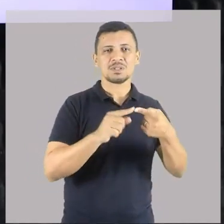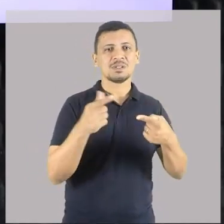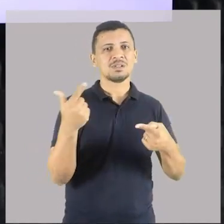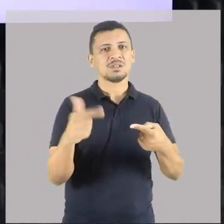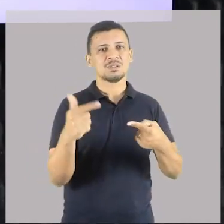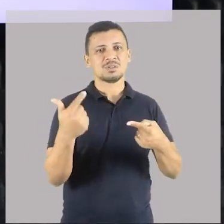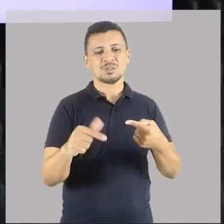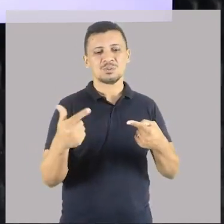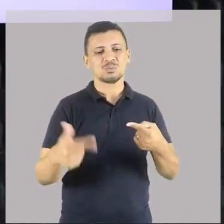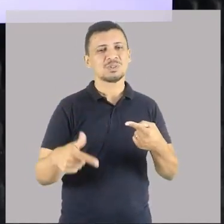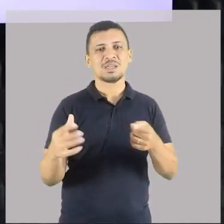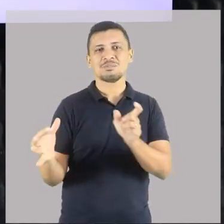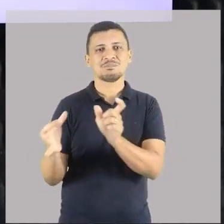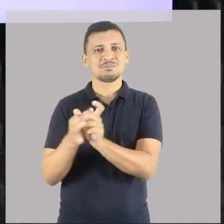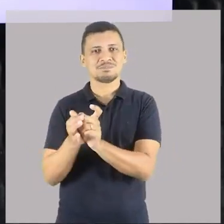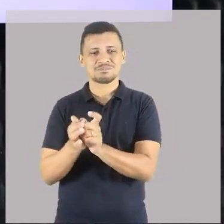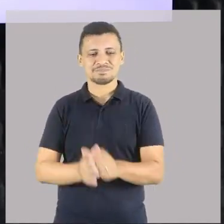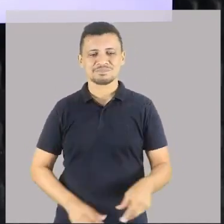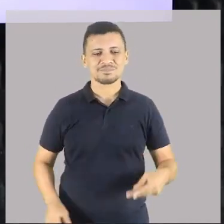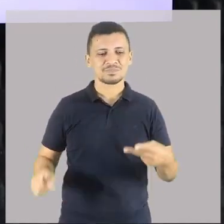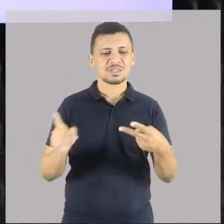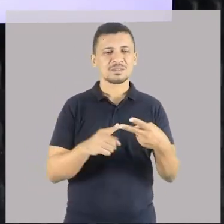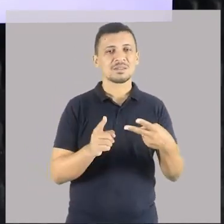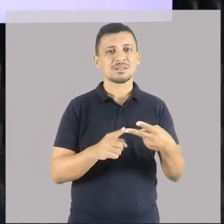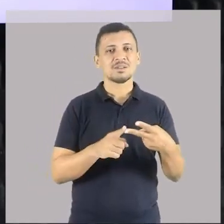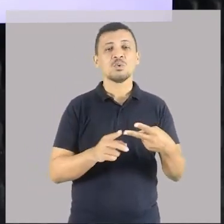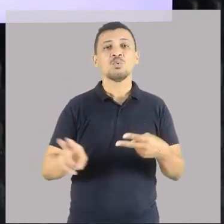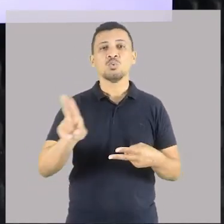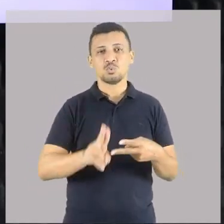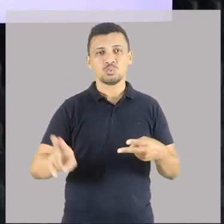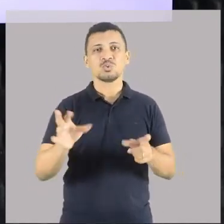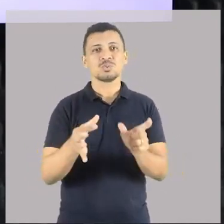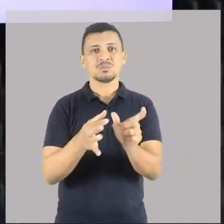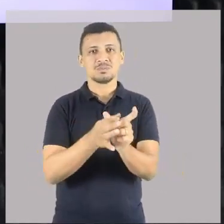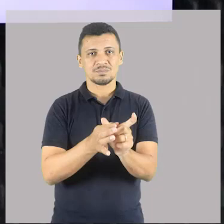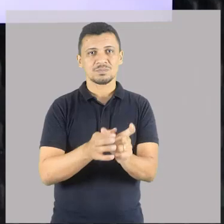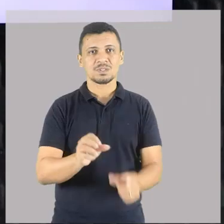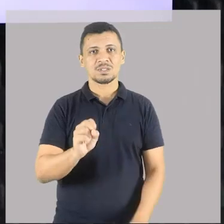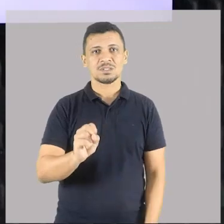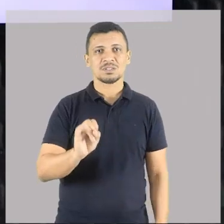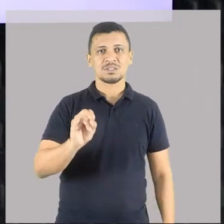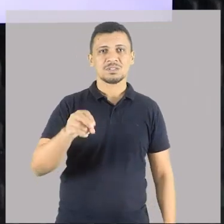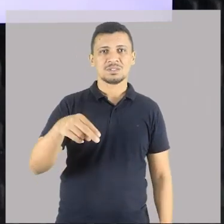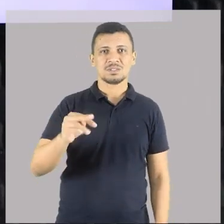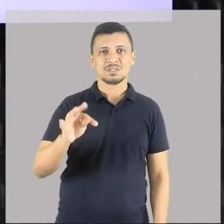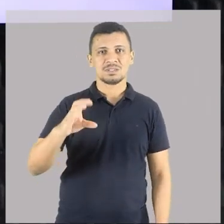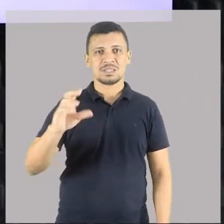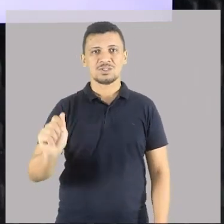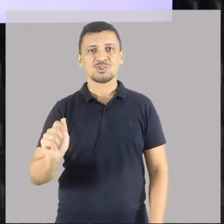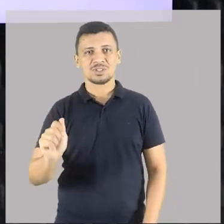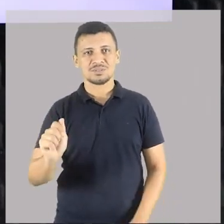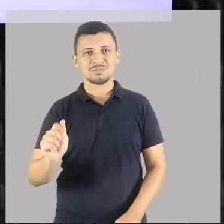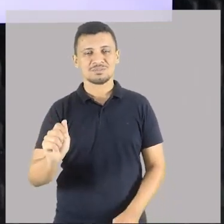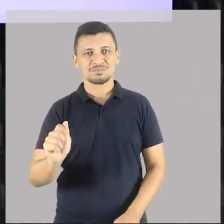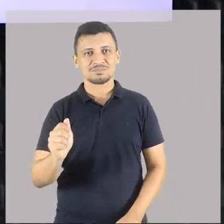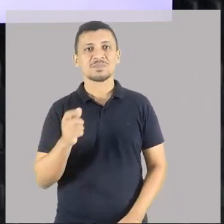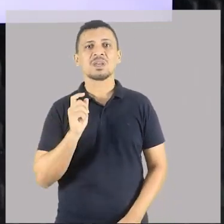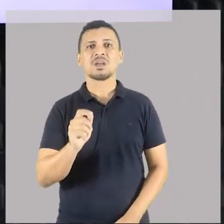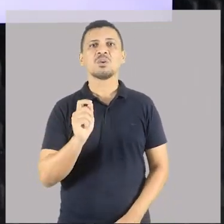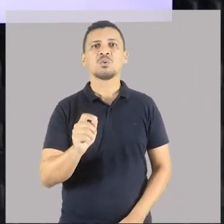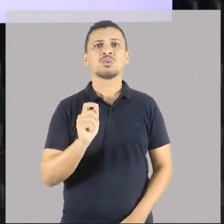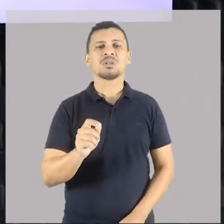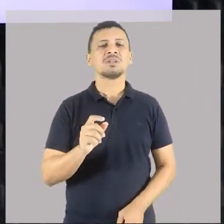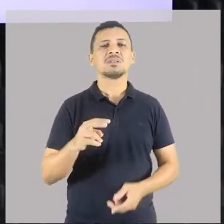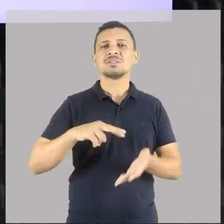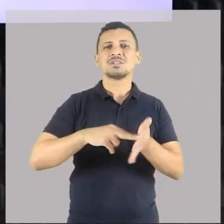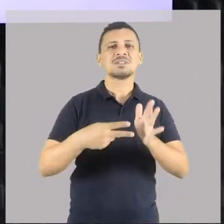o conectivo, que é a conjunção, aí eu tenho coordenadas sindéticas. A palavra sindética vem da palavra